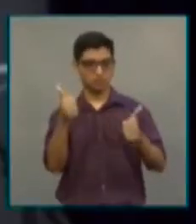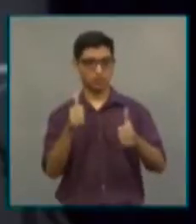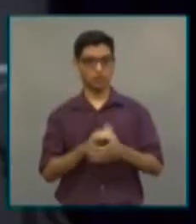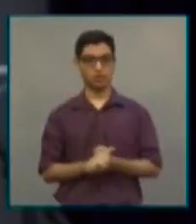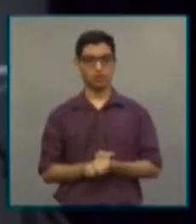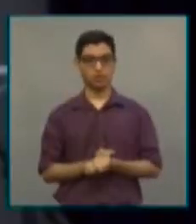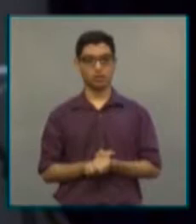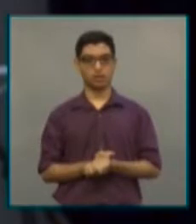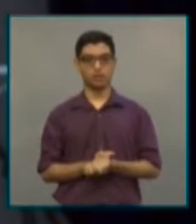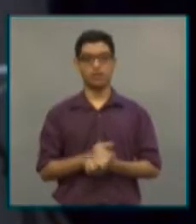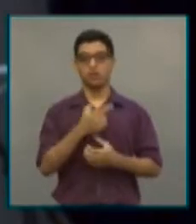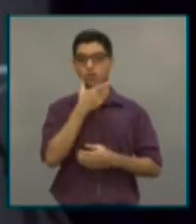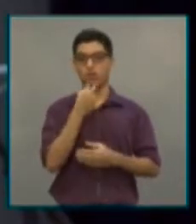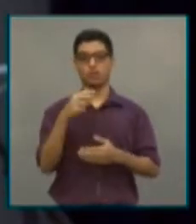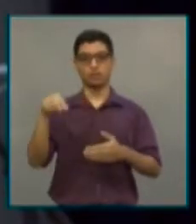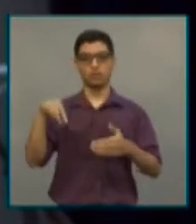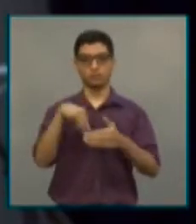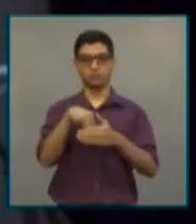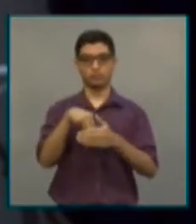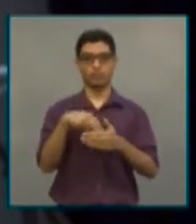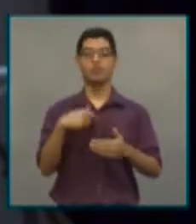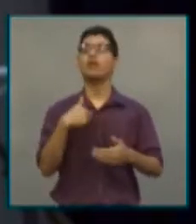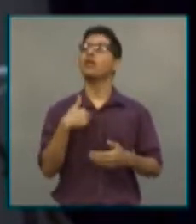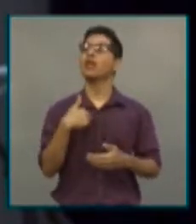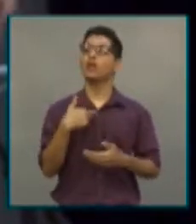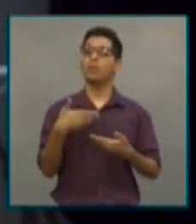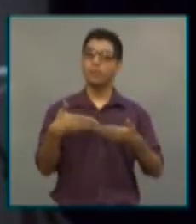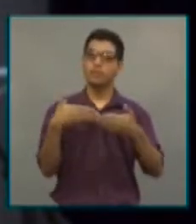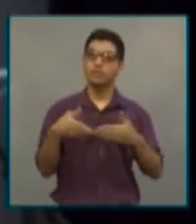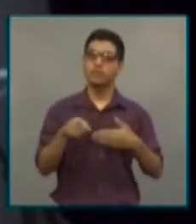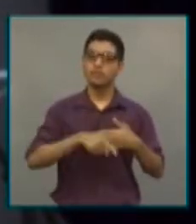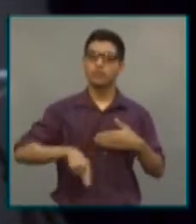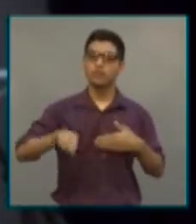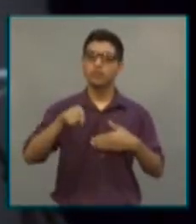sendo dados aqui neste auditório, trazidos